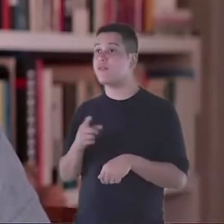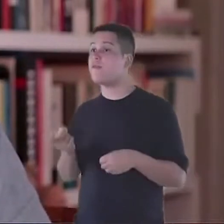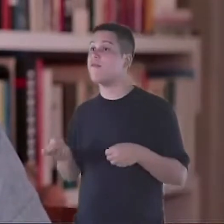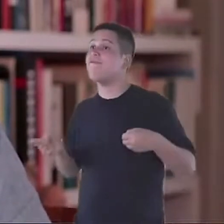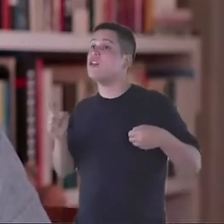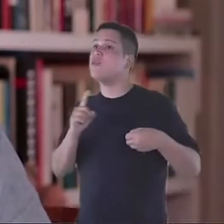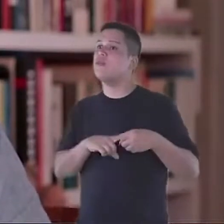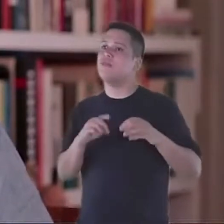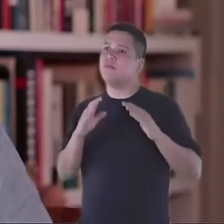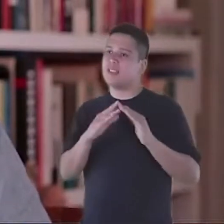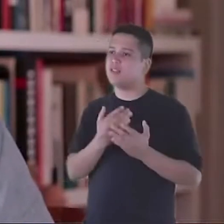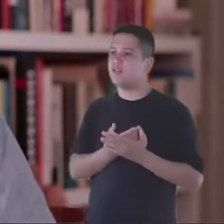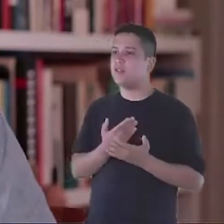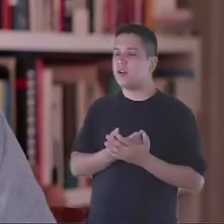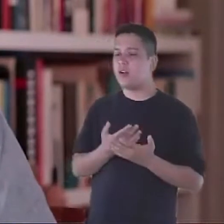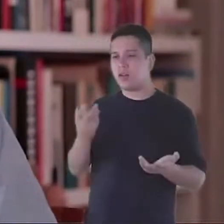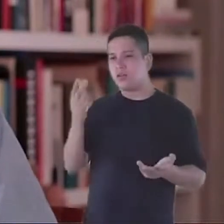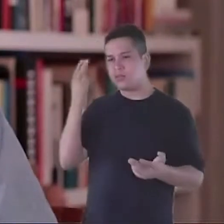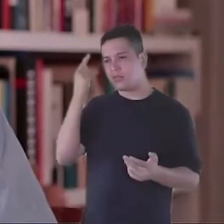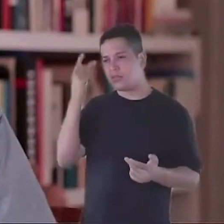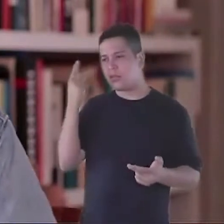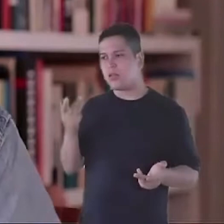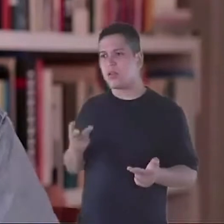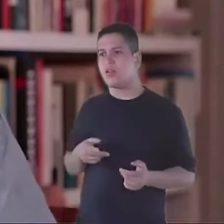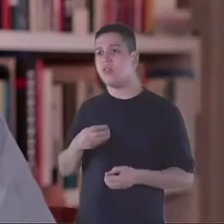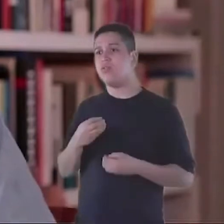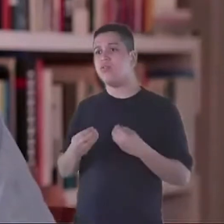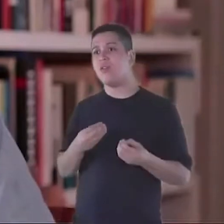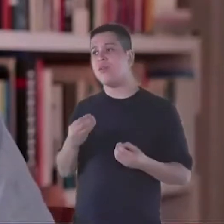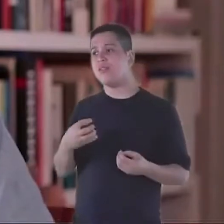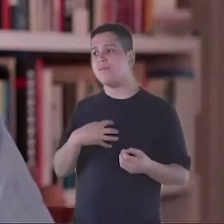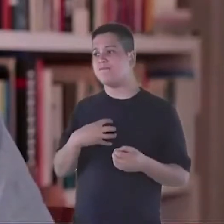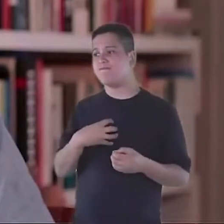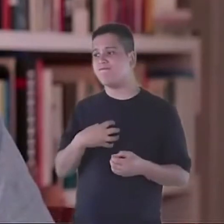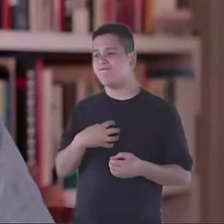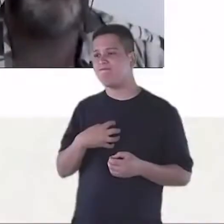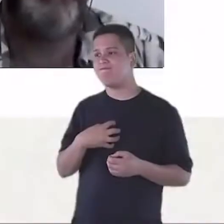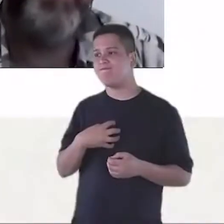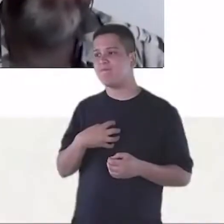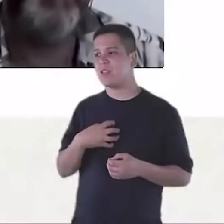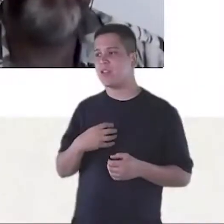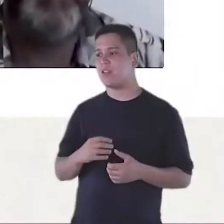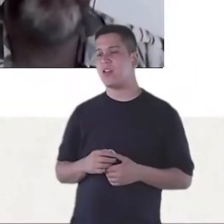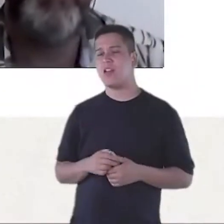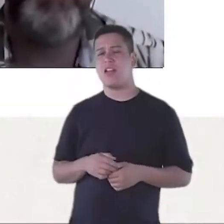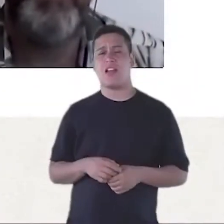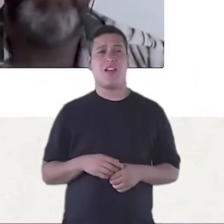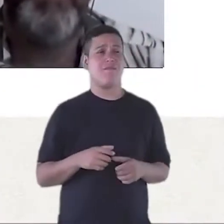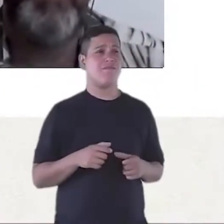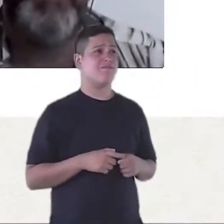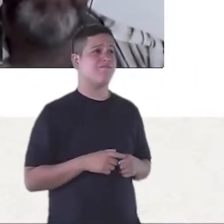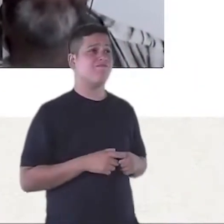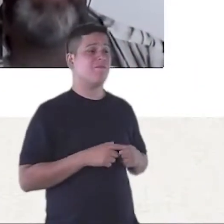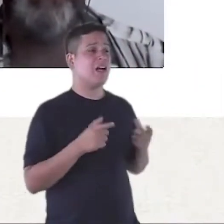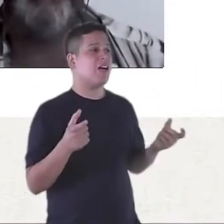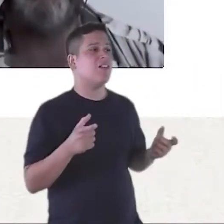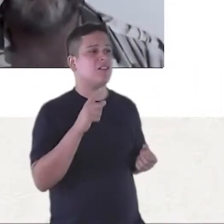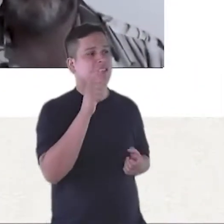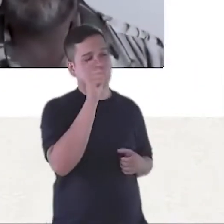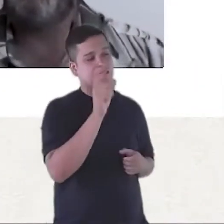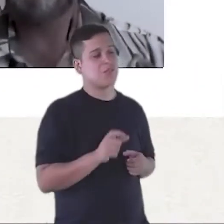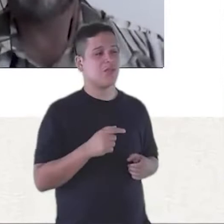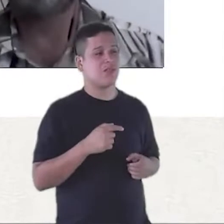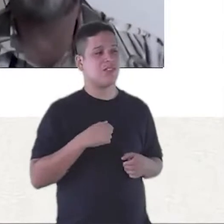ter vencido essa etapa mesmo? Ninguém acredita, né, Pois mano? é.